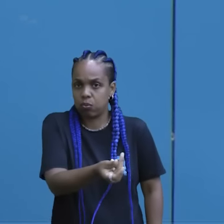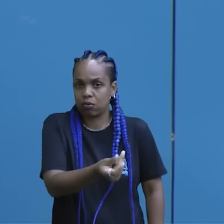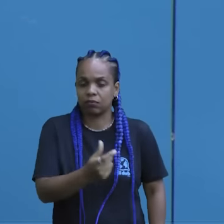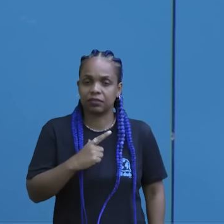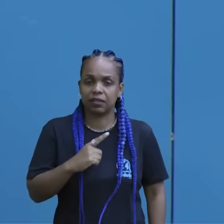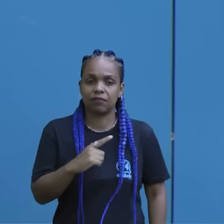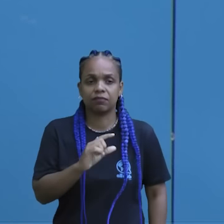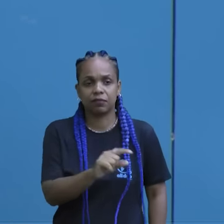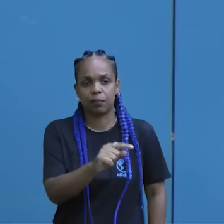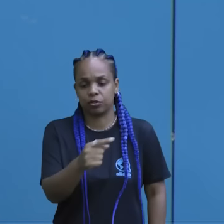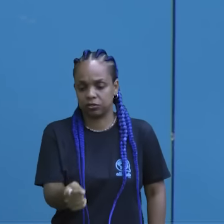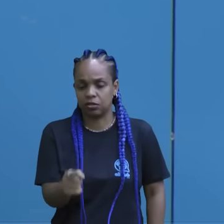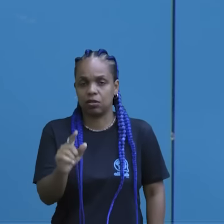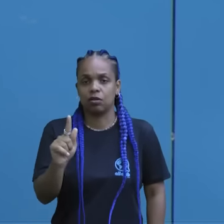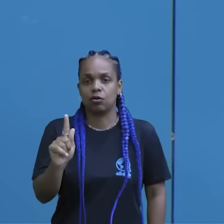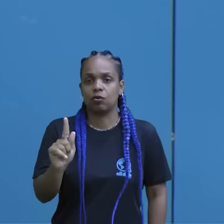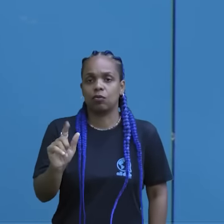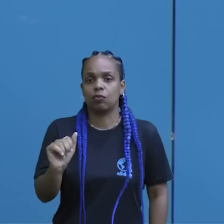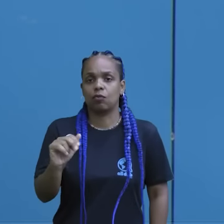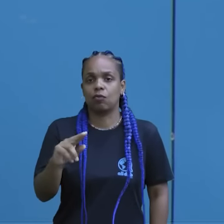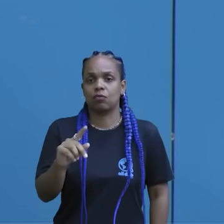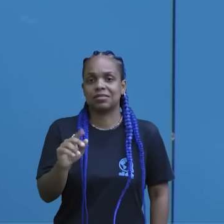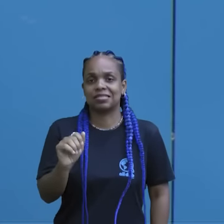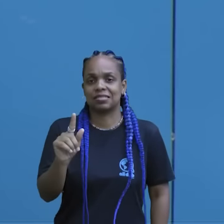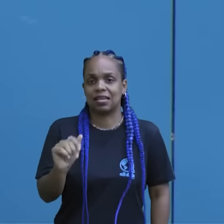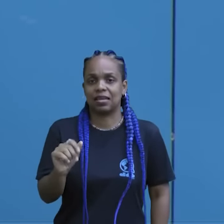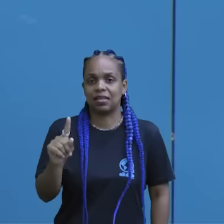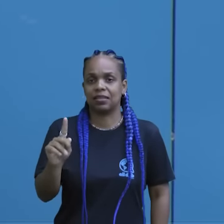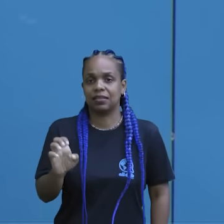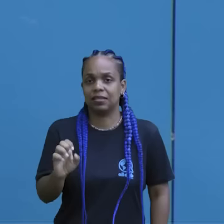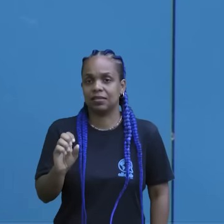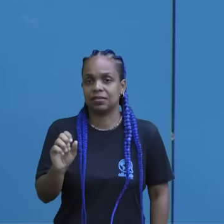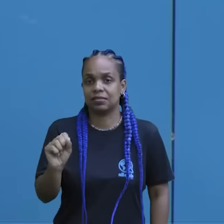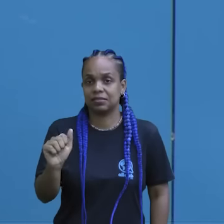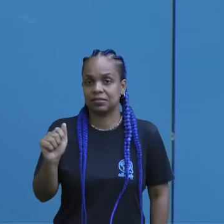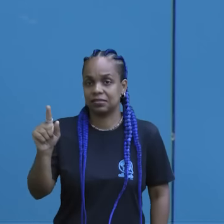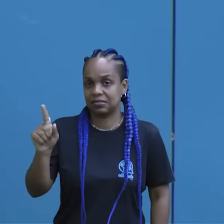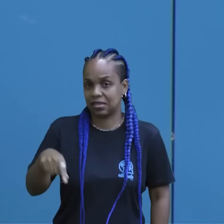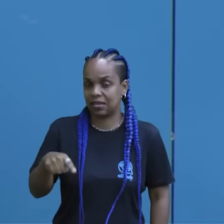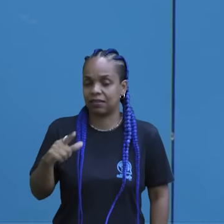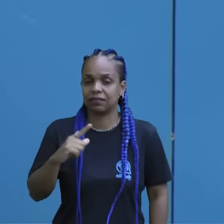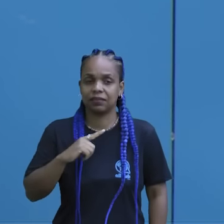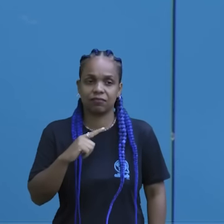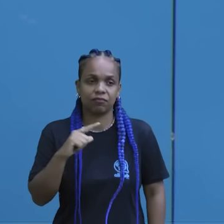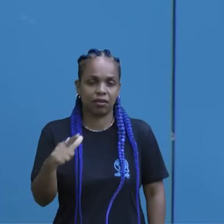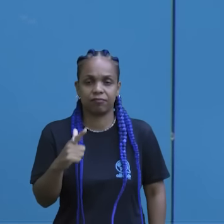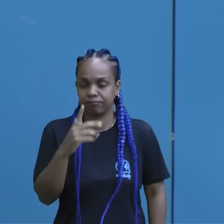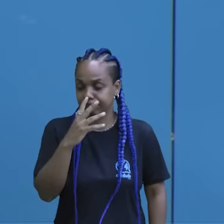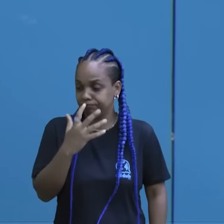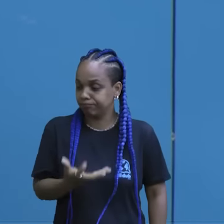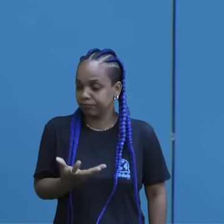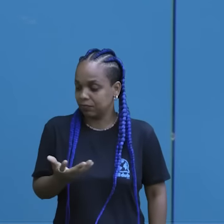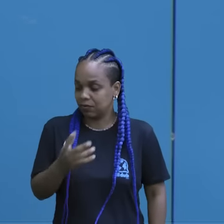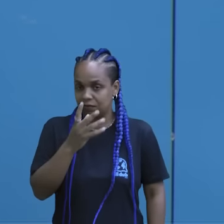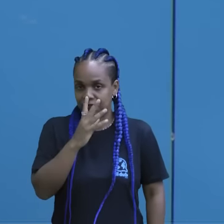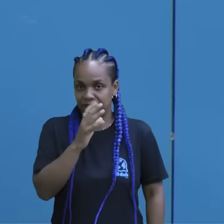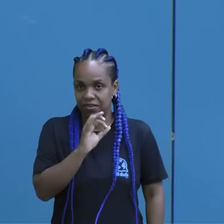é impressionante ver, eu fico até emocionada, que a descrição de Lima da morte de Gonzaga de